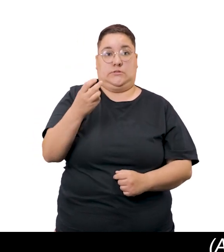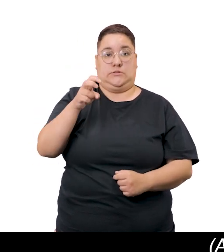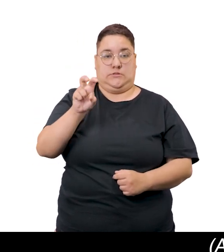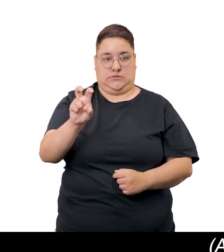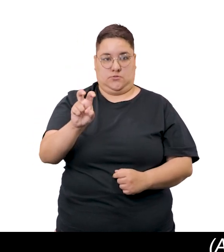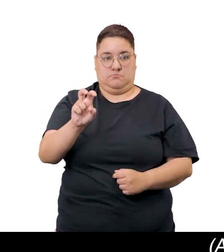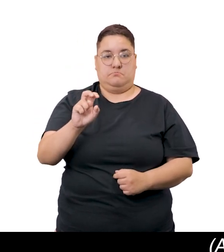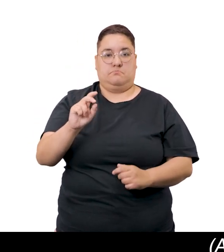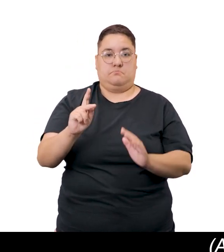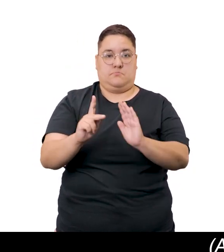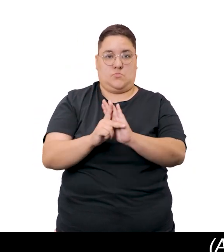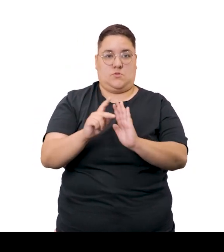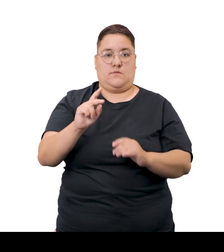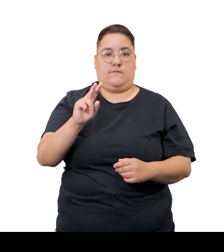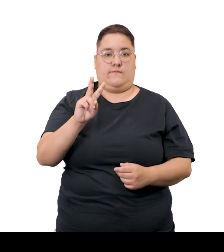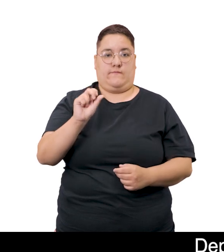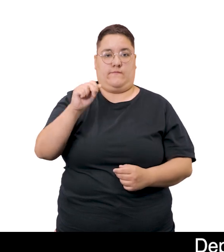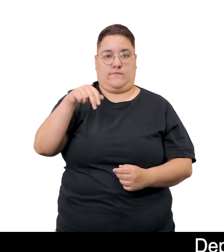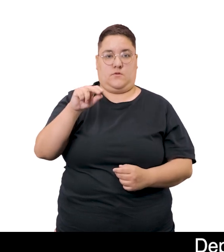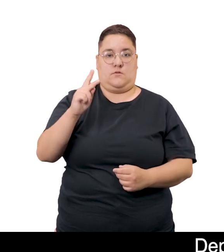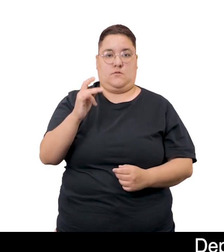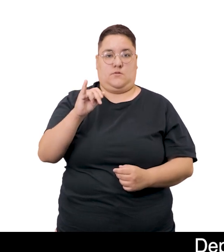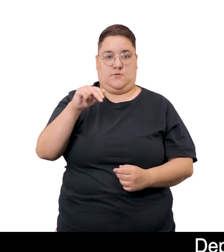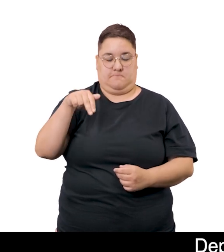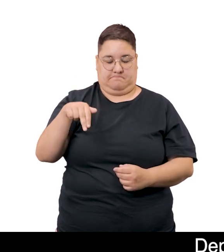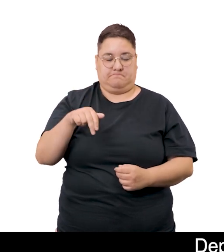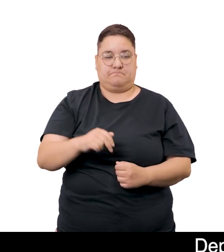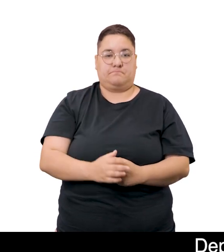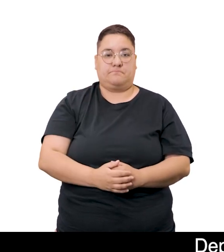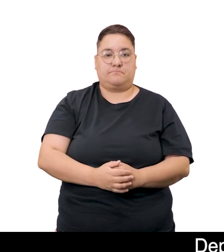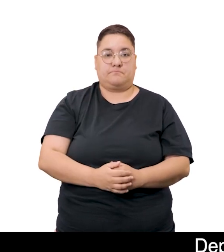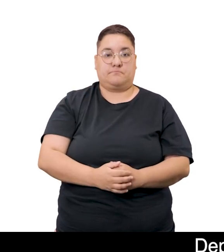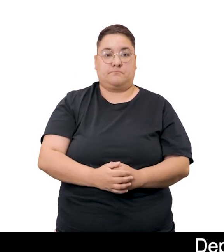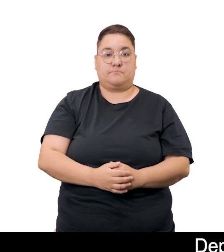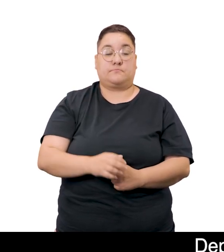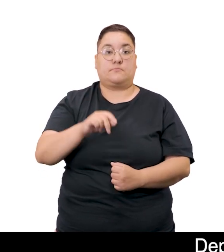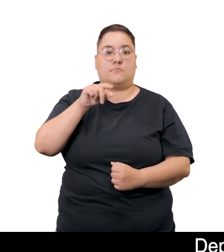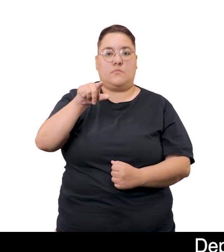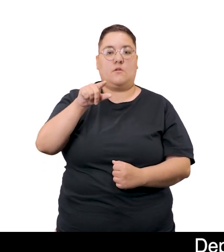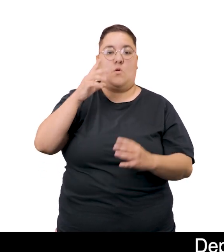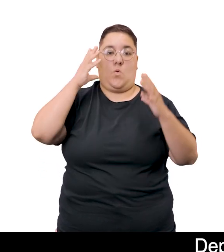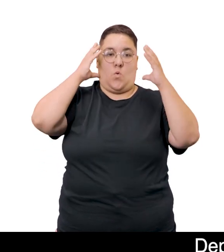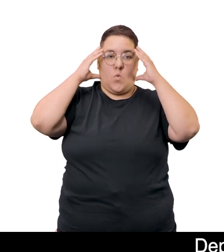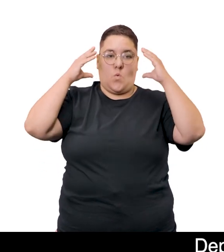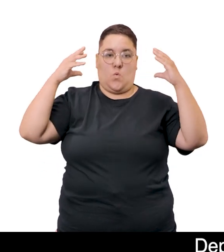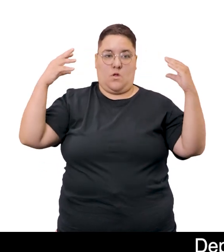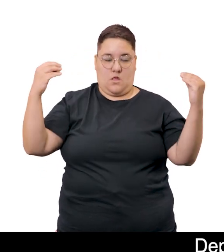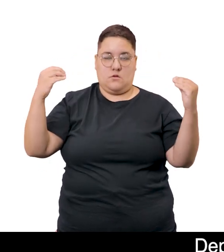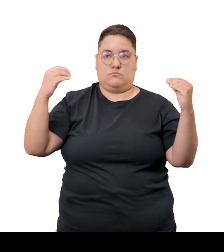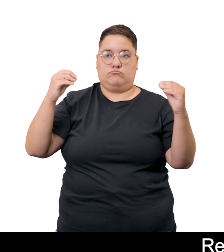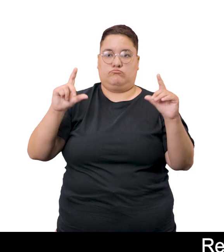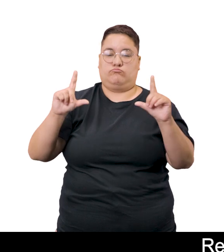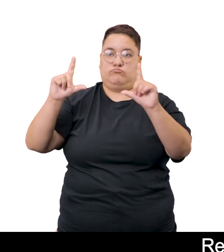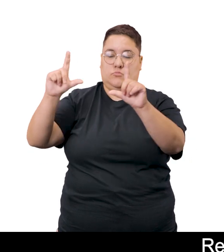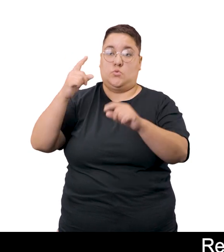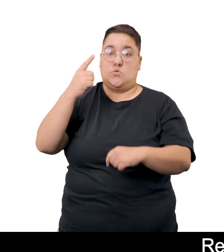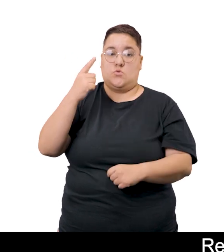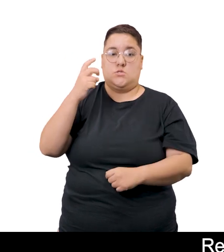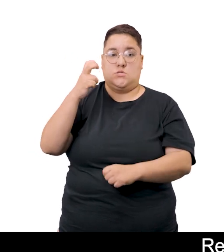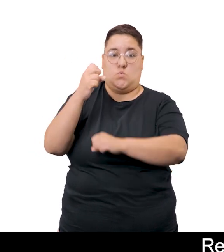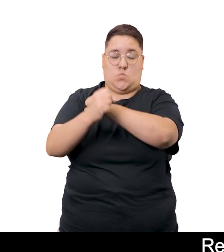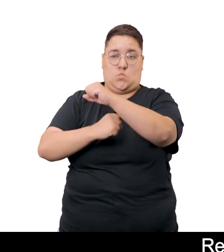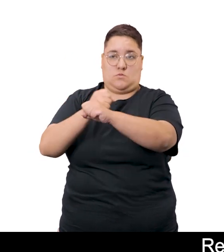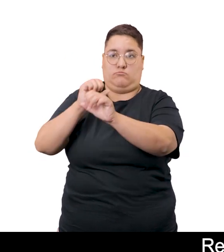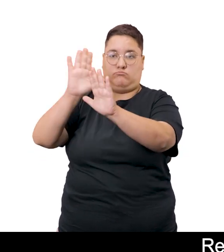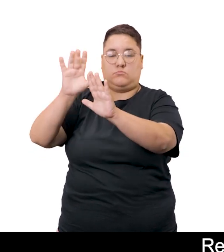1635, de Rembrandt van Rijn. Depois de manter um ateliê em Leiden, na Holanda, por 5 anos, Rembrandt